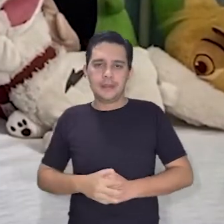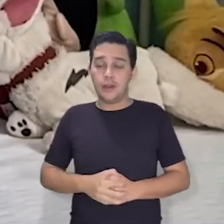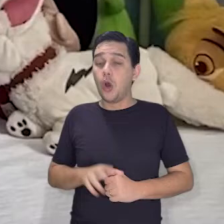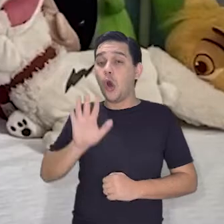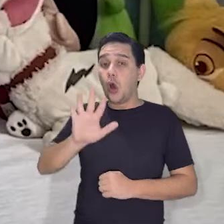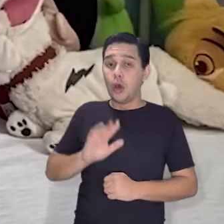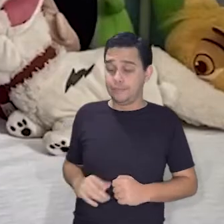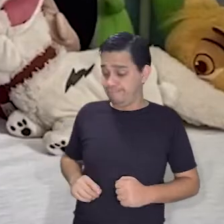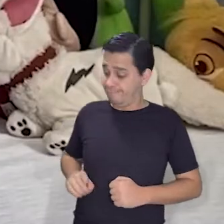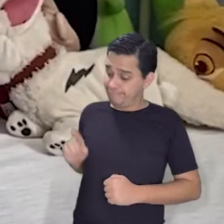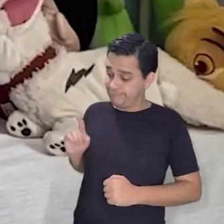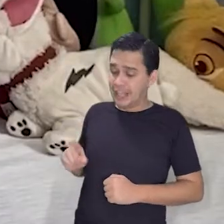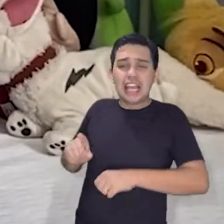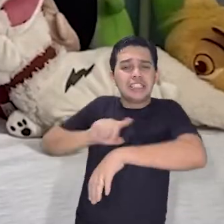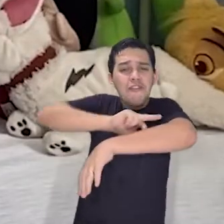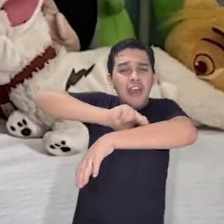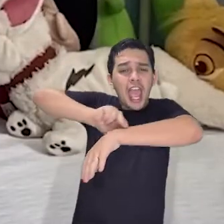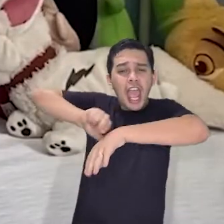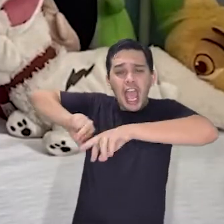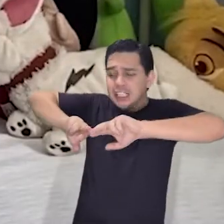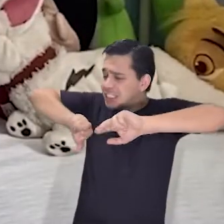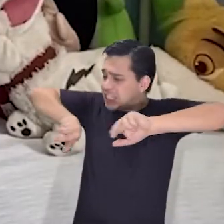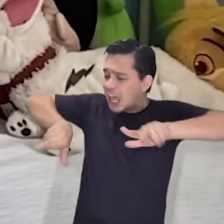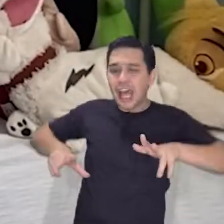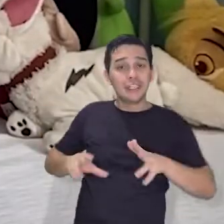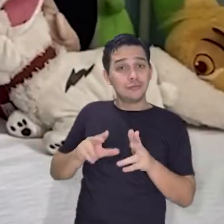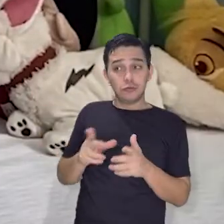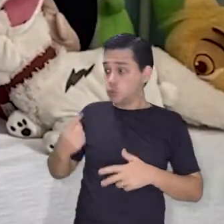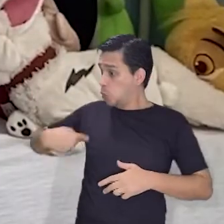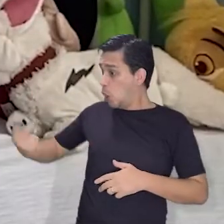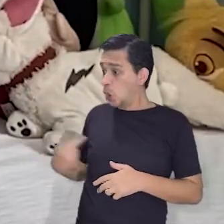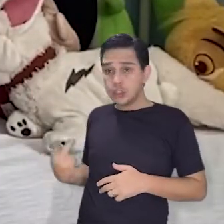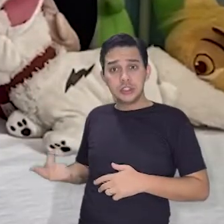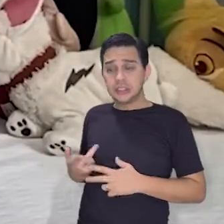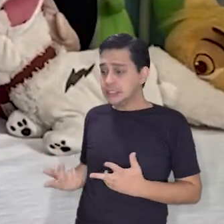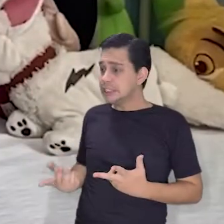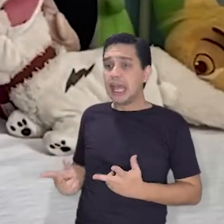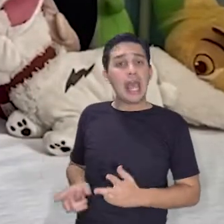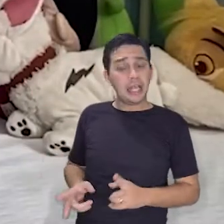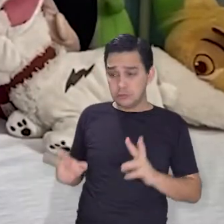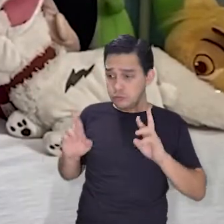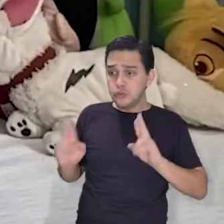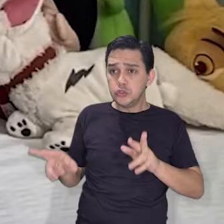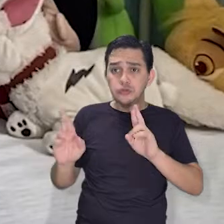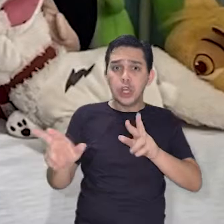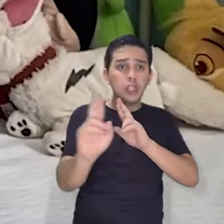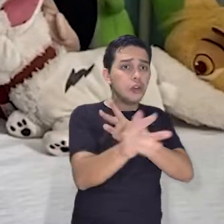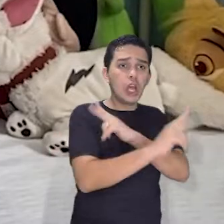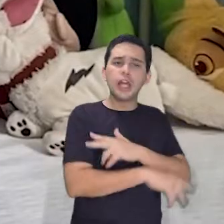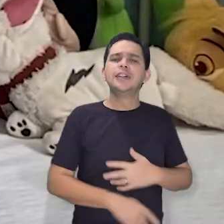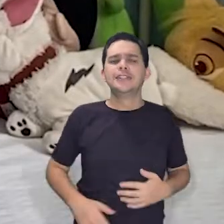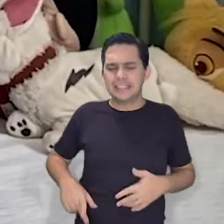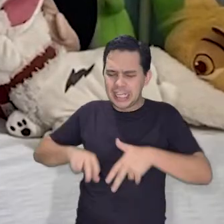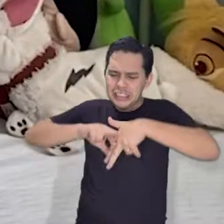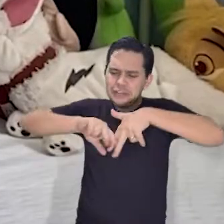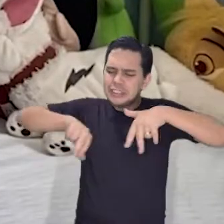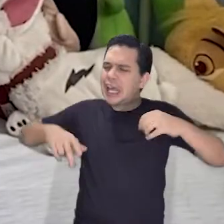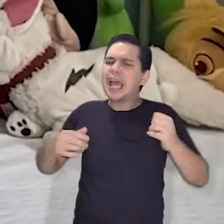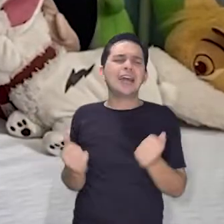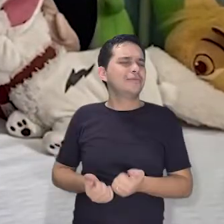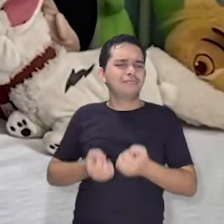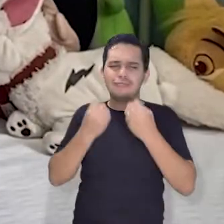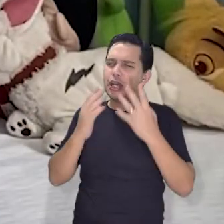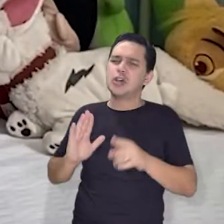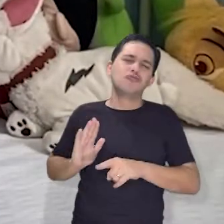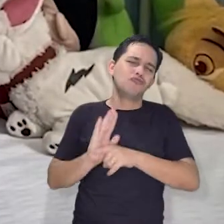enriquecedor conviver com as diferenças, aprender, crescer, porque todos nós somos diferentes. A diversidade só tem a somar na nossa